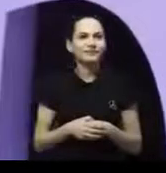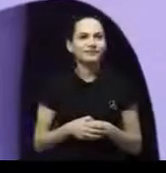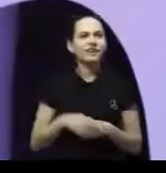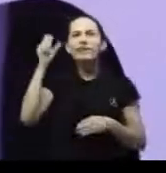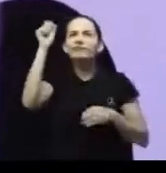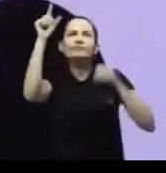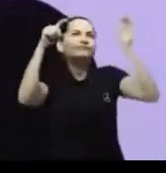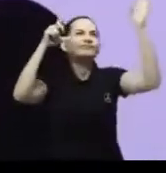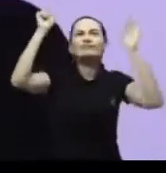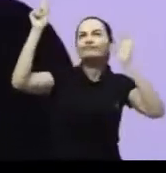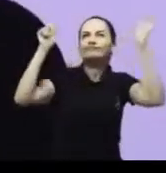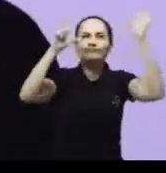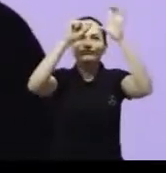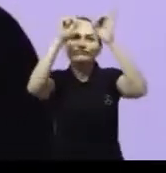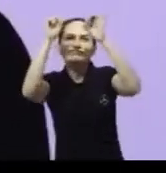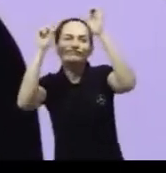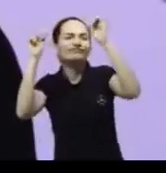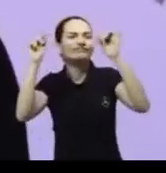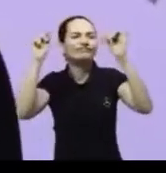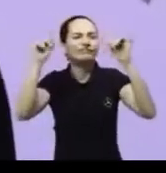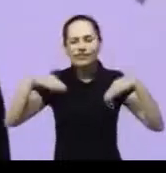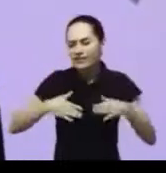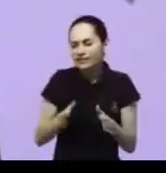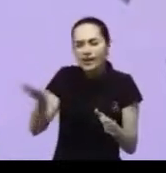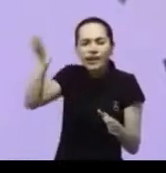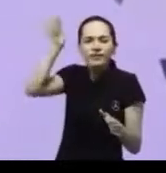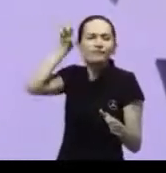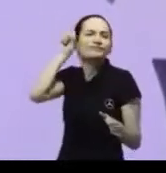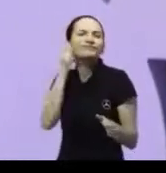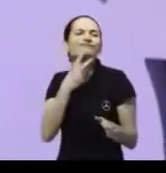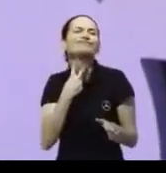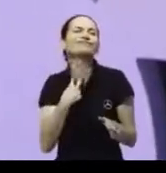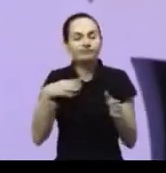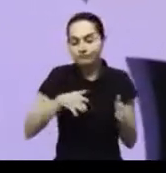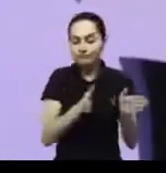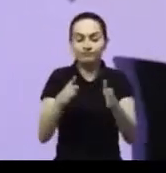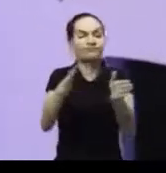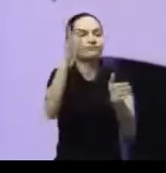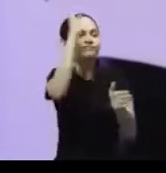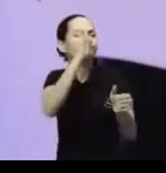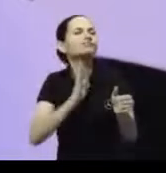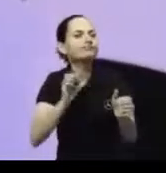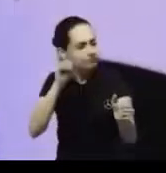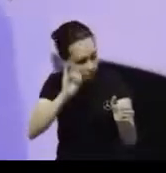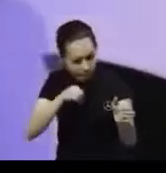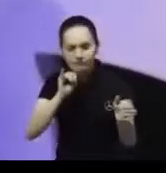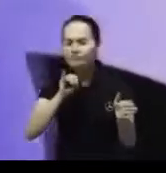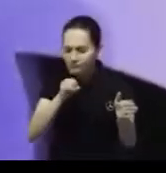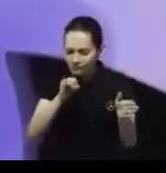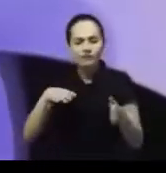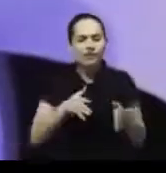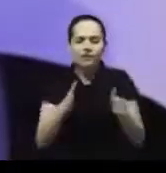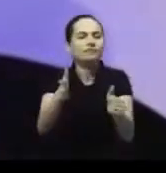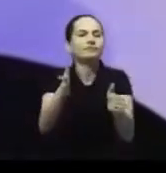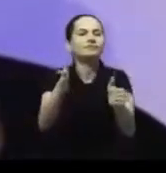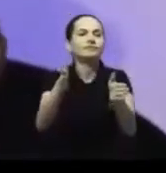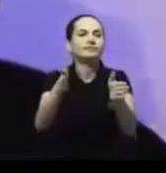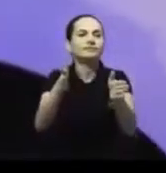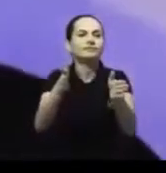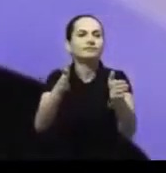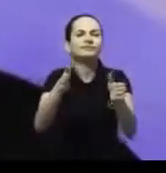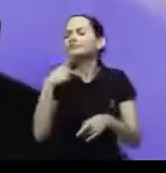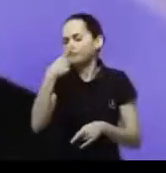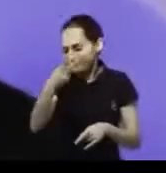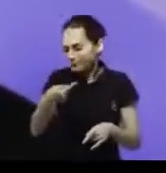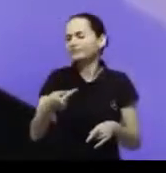e o brilho dessa estrela nasceu a ouvir a voz das estradas brasileiras sim porque os caminhos que cortam o